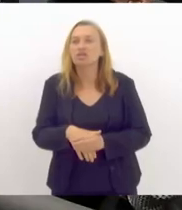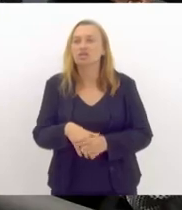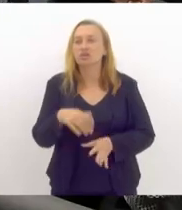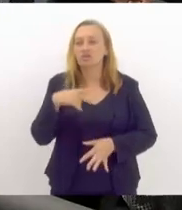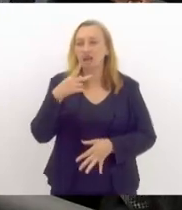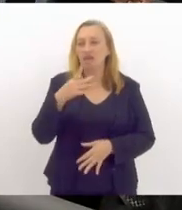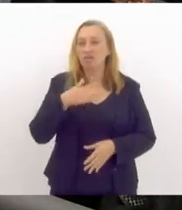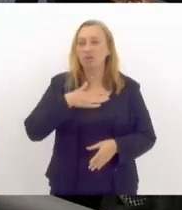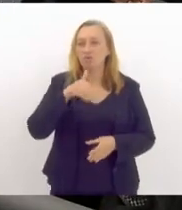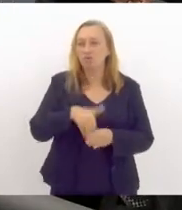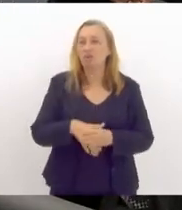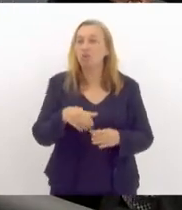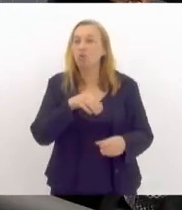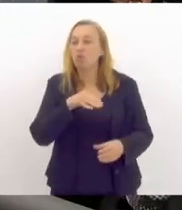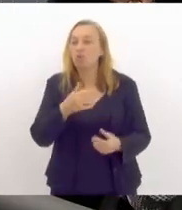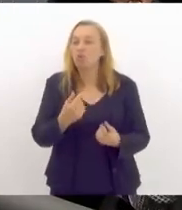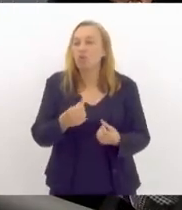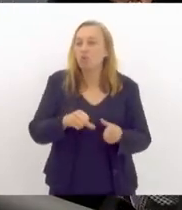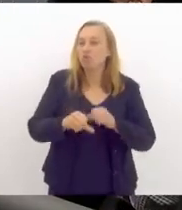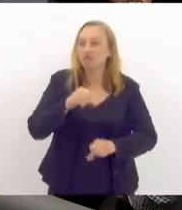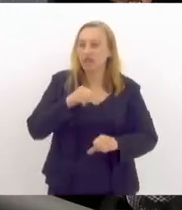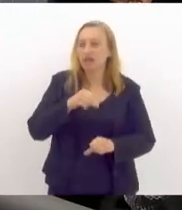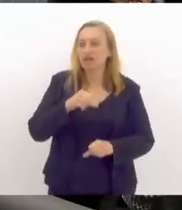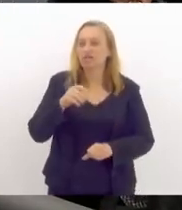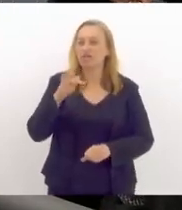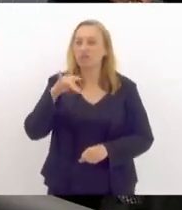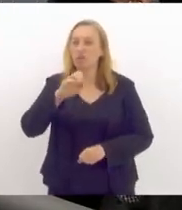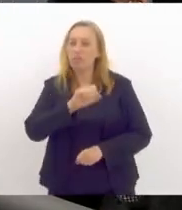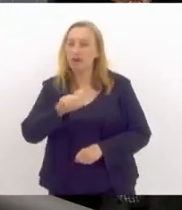consignar meu voto contrário contrário